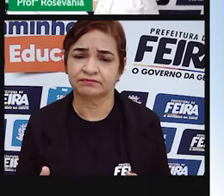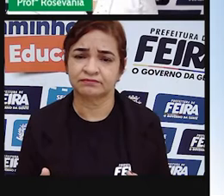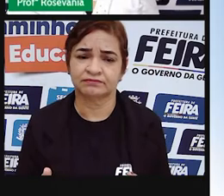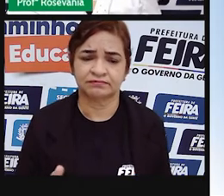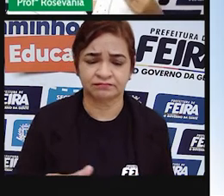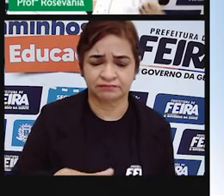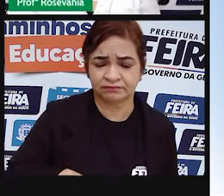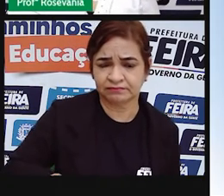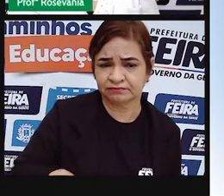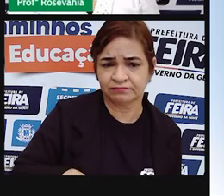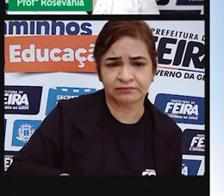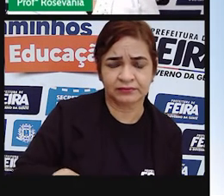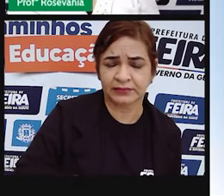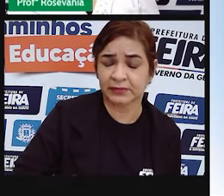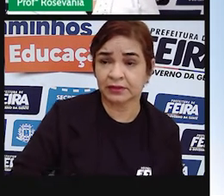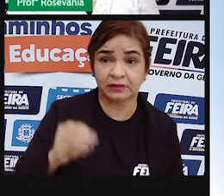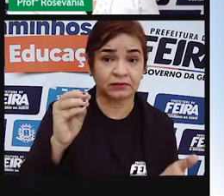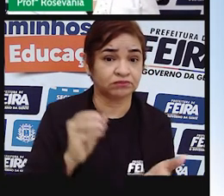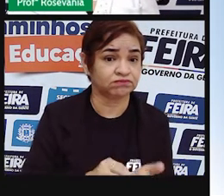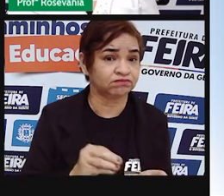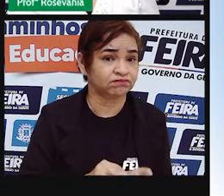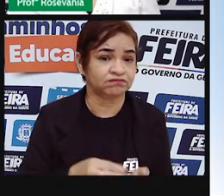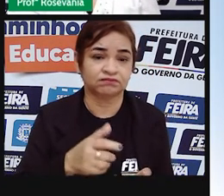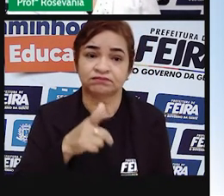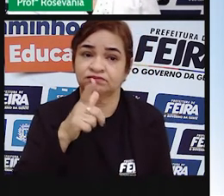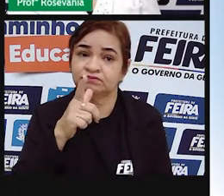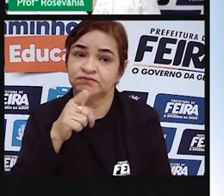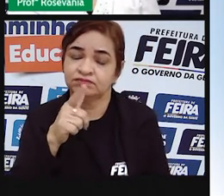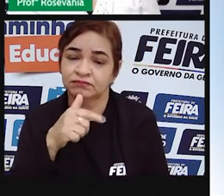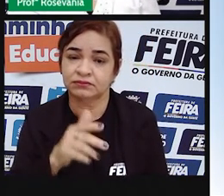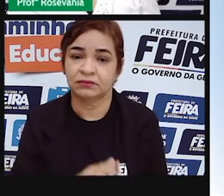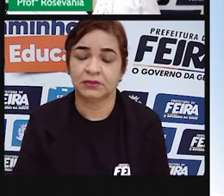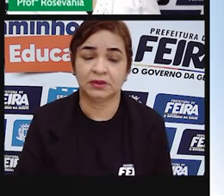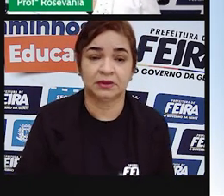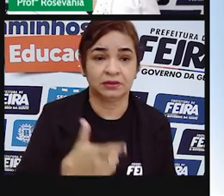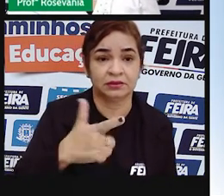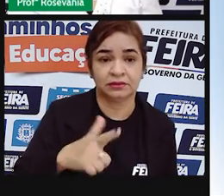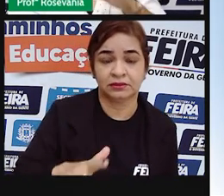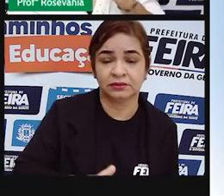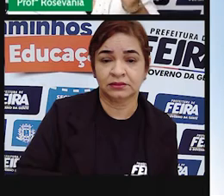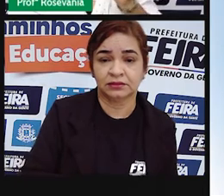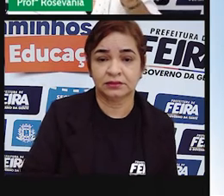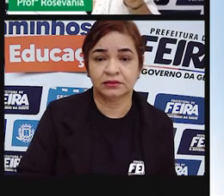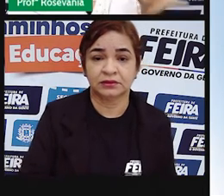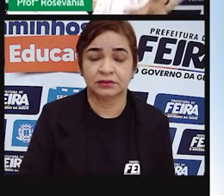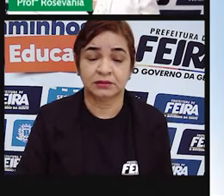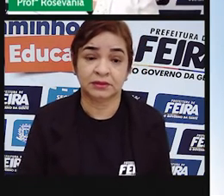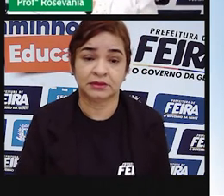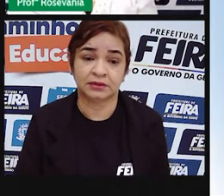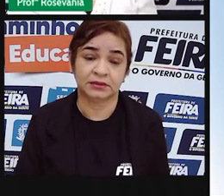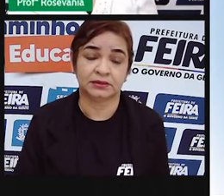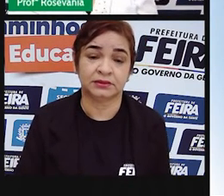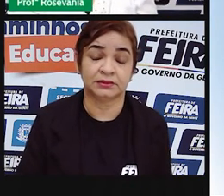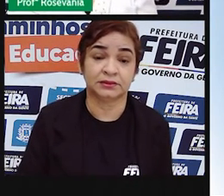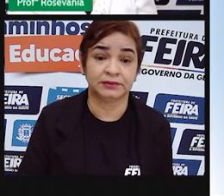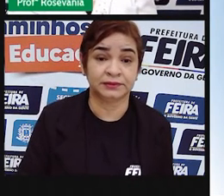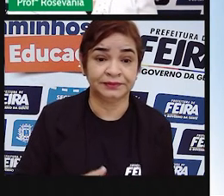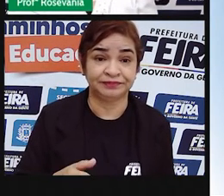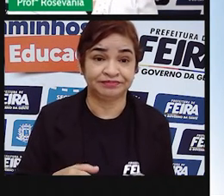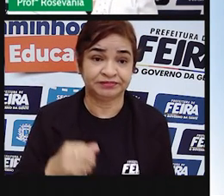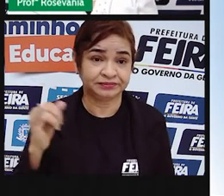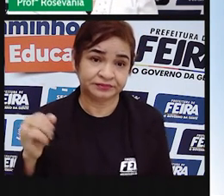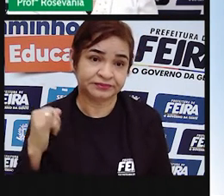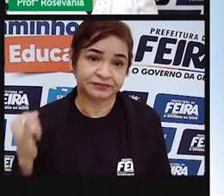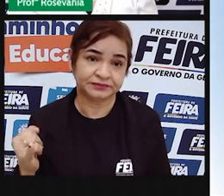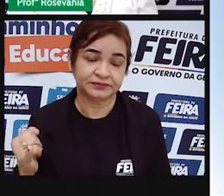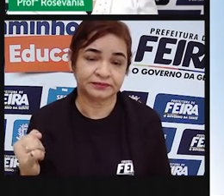gente não tem saneamento básico em Água de forma legal em algum lugar a gente parece